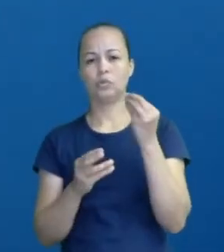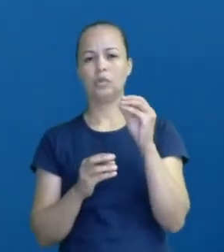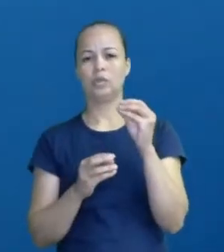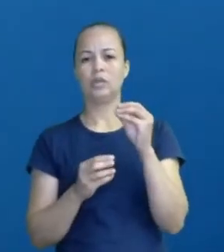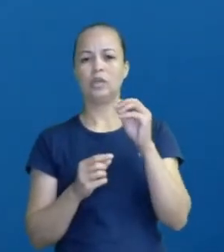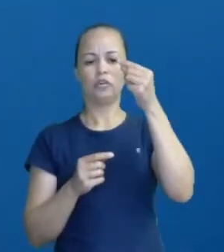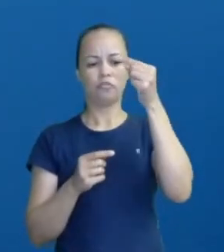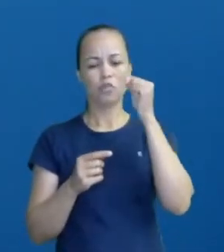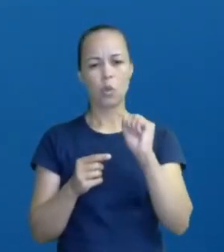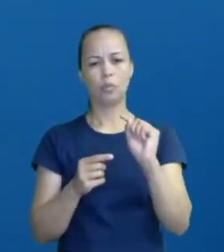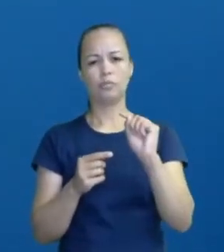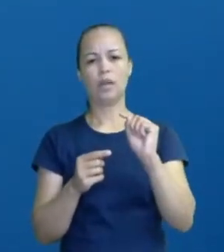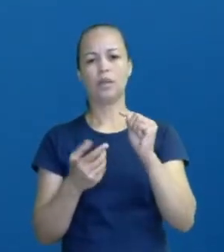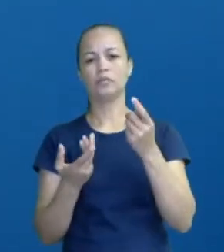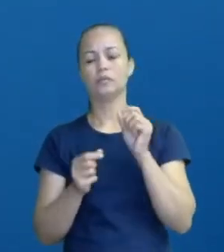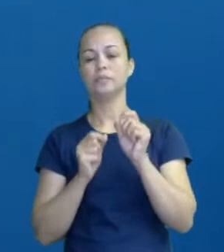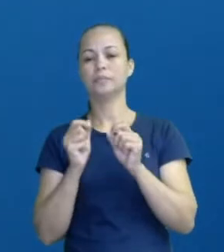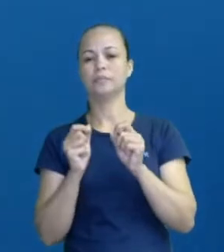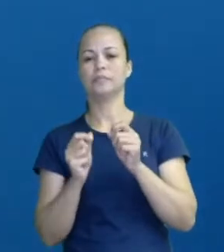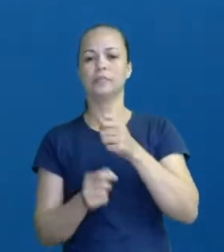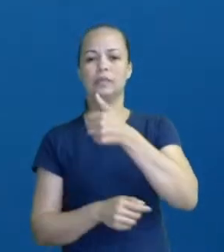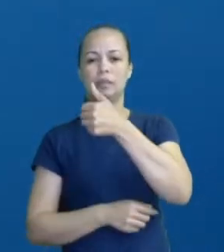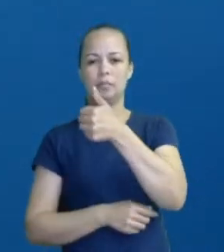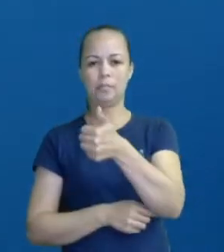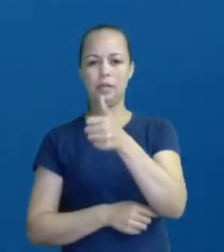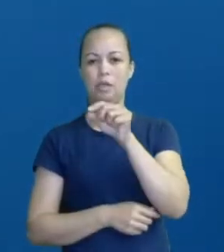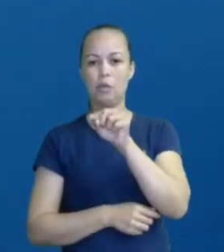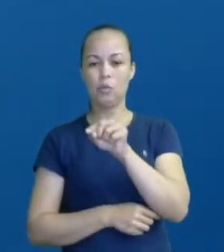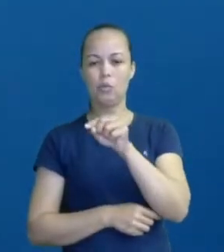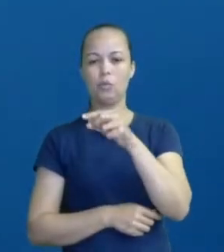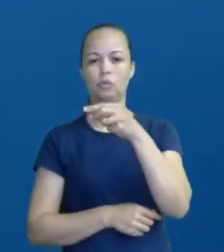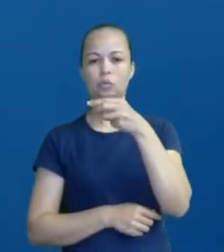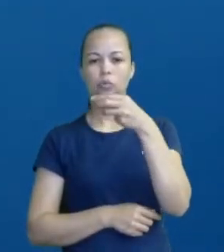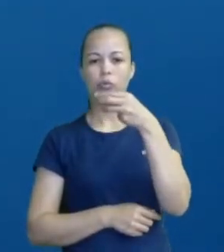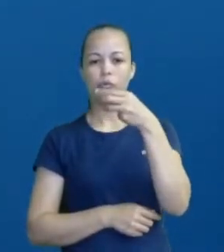ficou aqui embaixo, tá? Então,